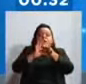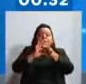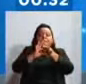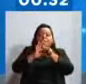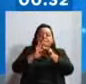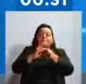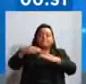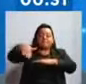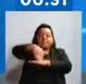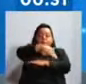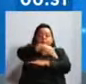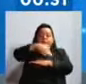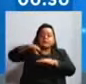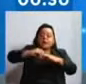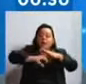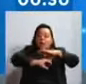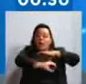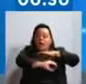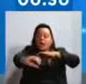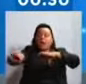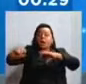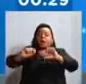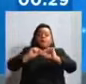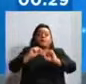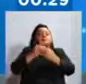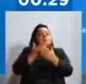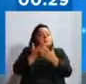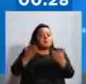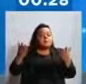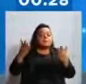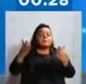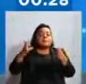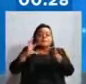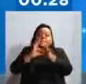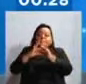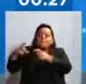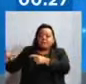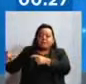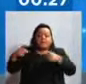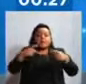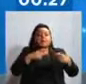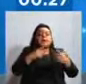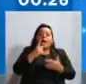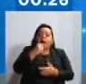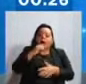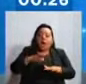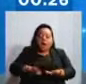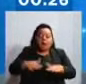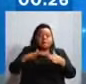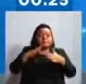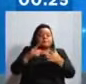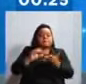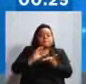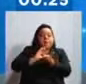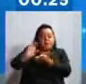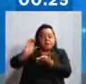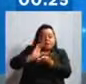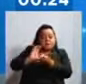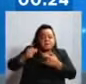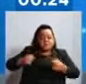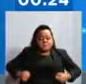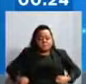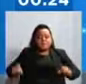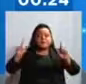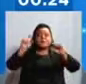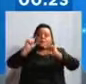principais, aonde faz o desafogo desses alagamentos. Vamos investir esse dinheiro que a